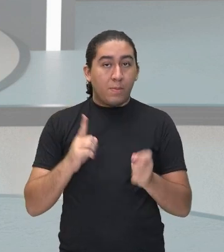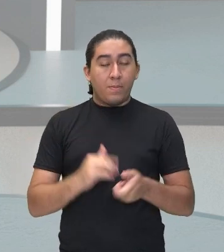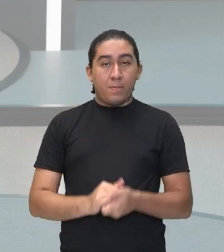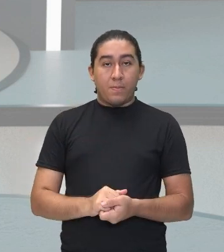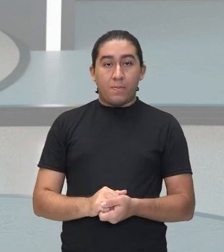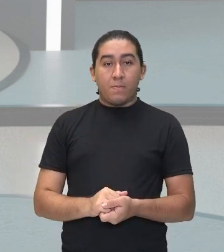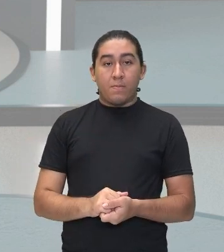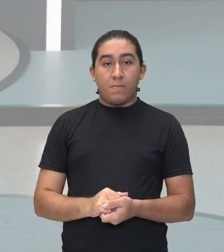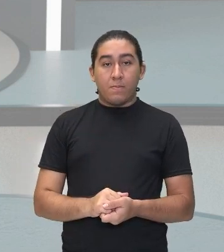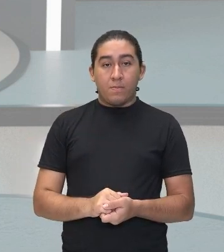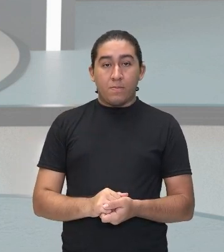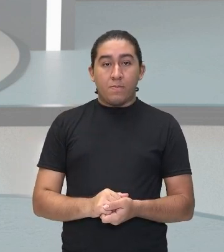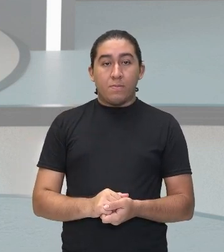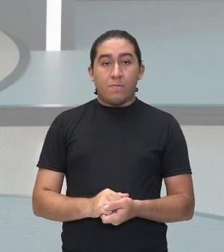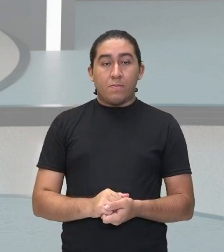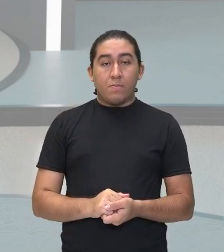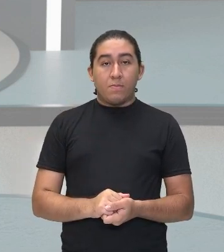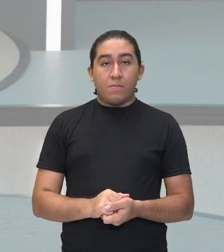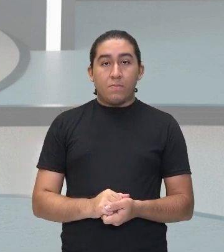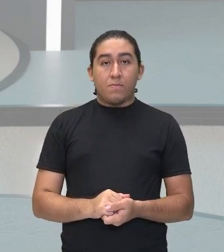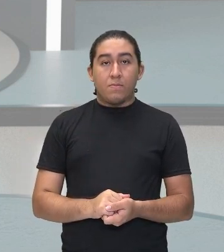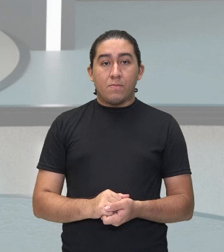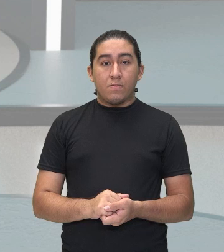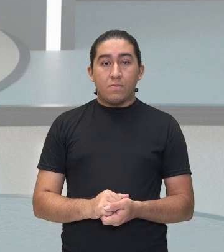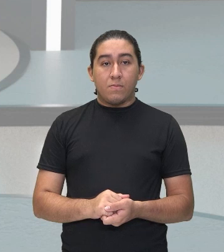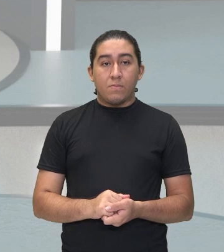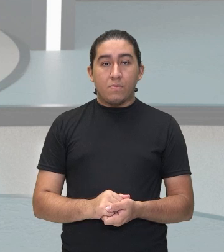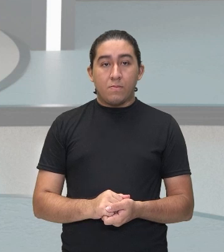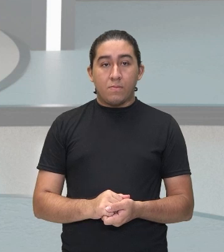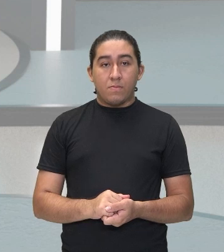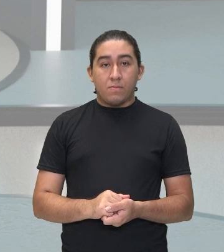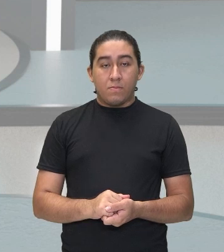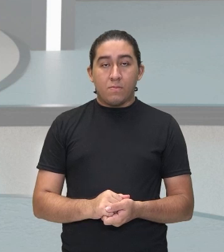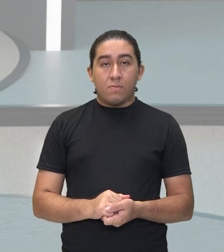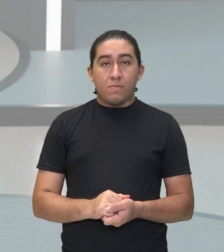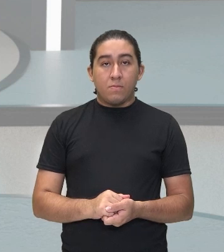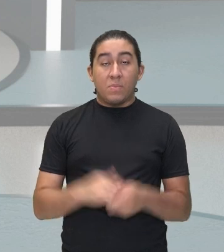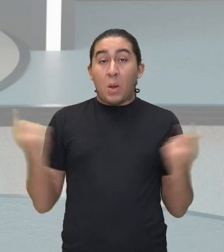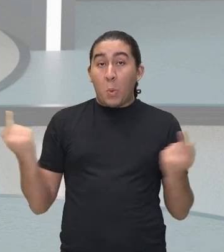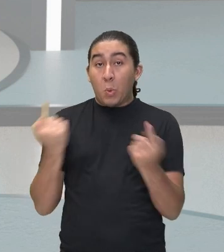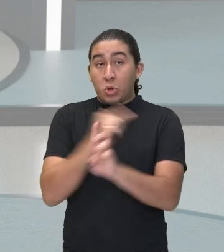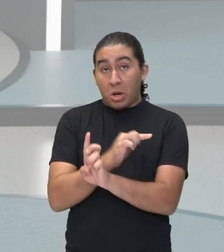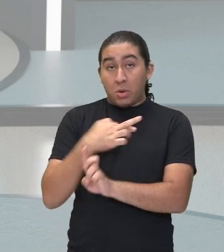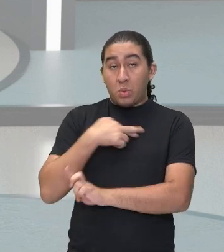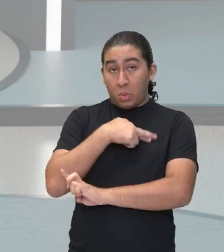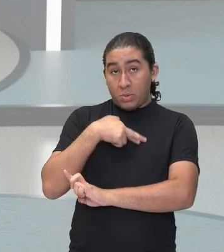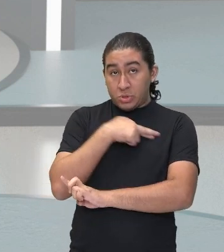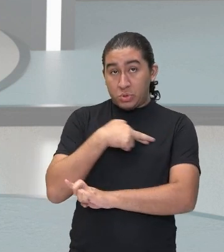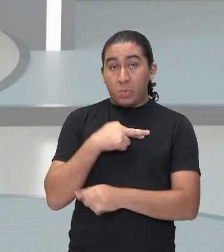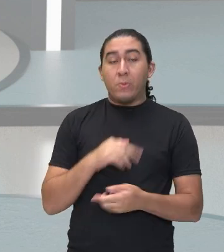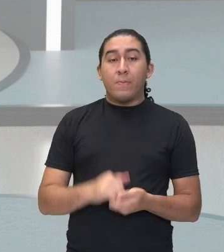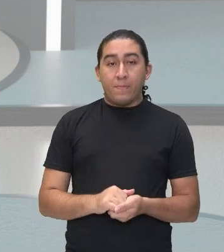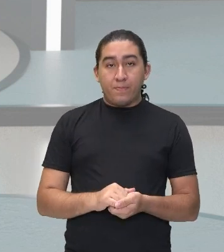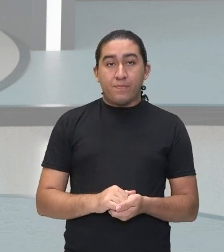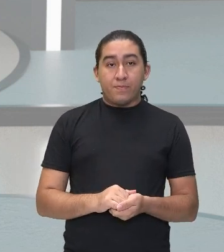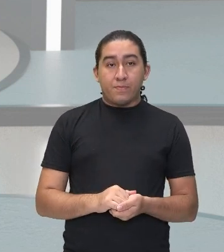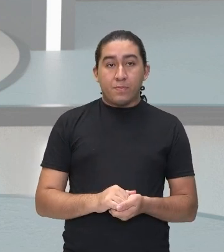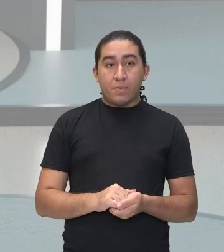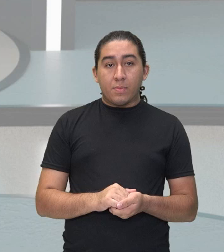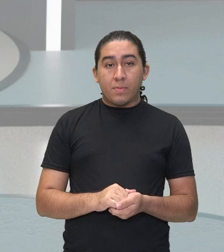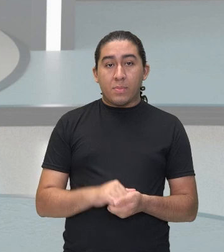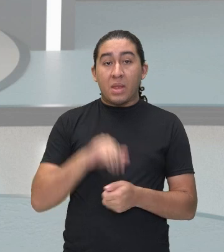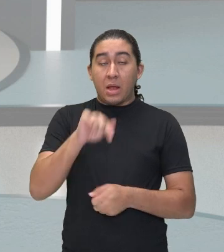ao romantismo. Ele vai contra o romantismo. O país havia